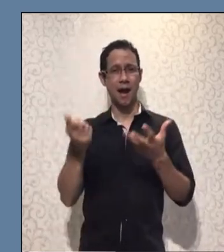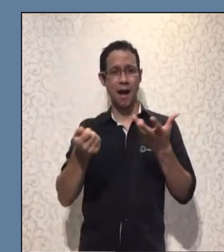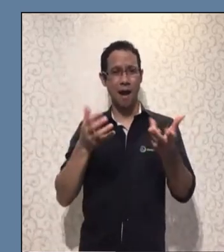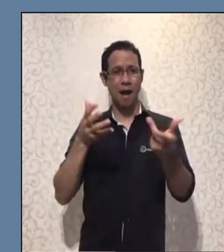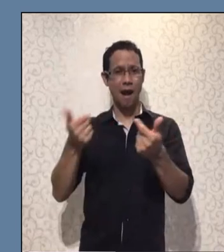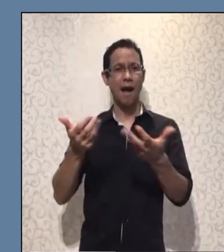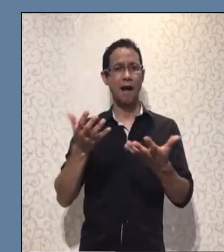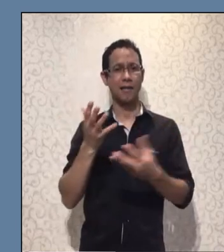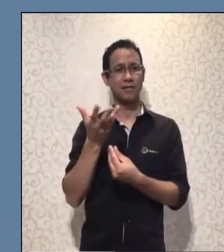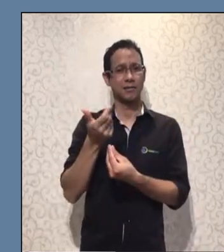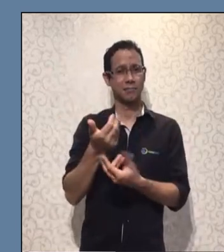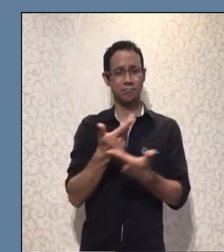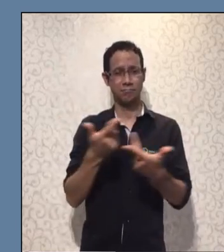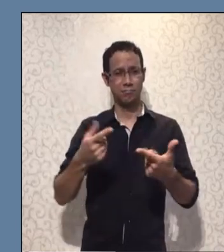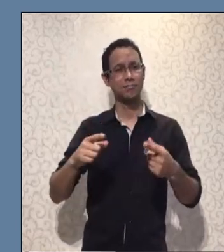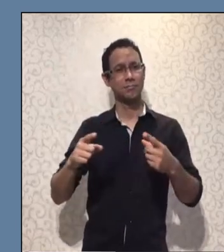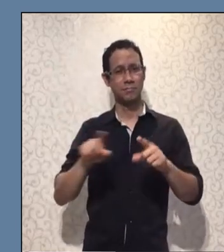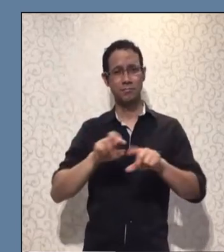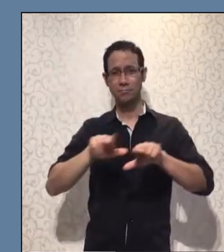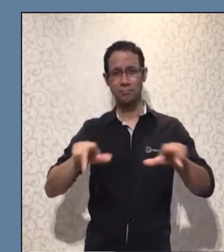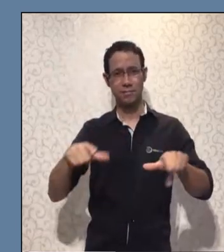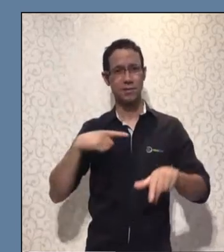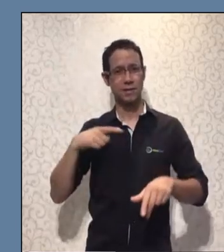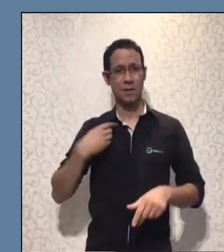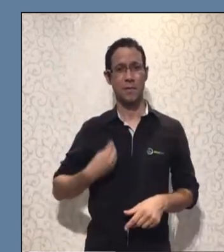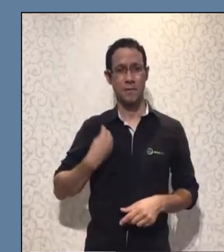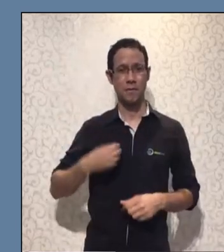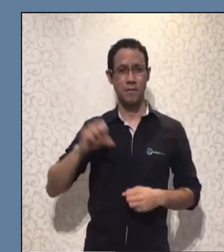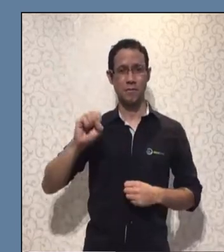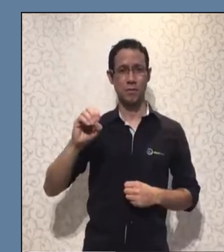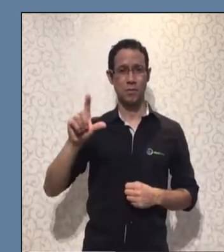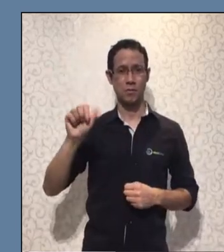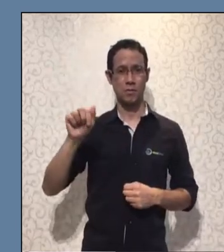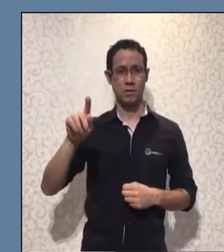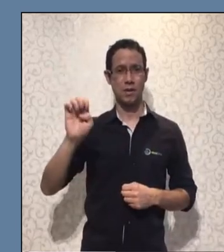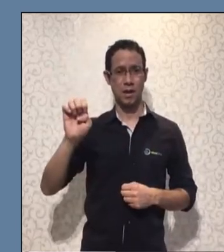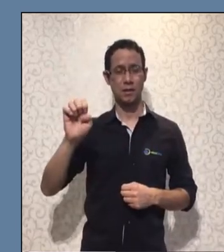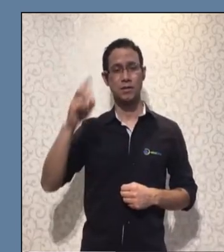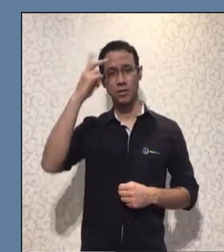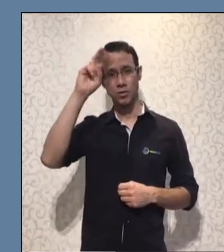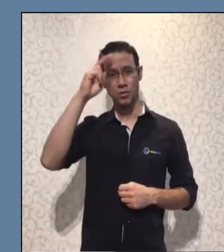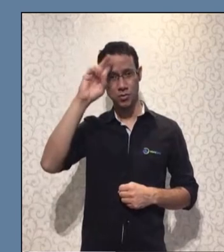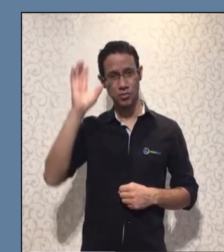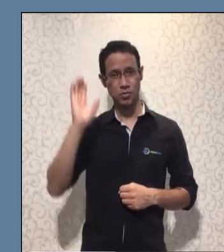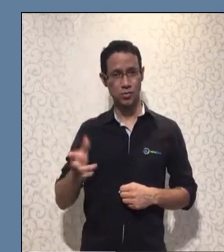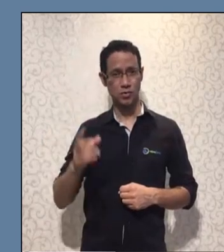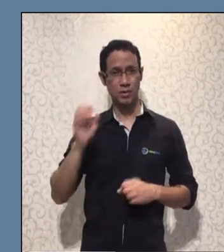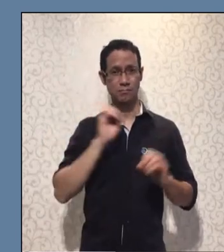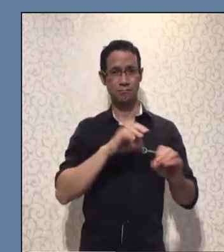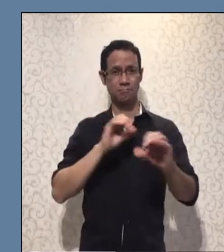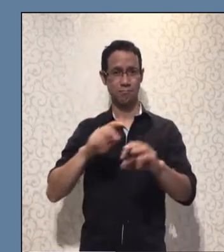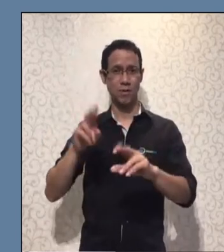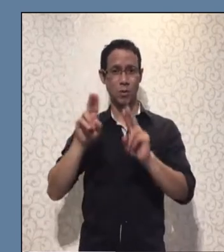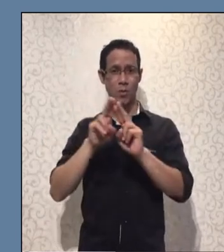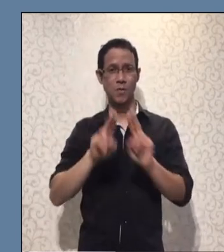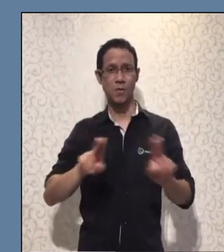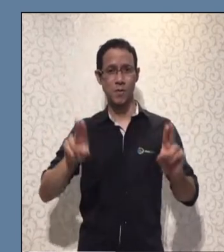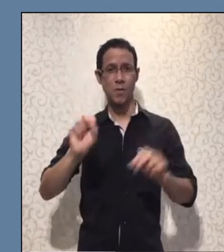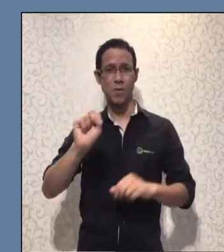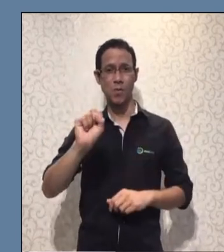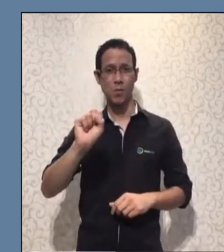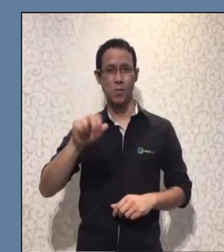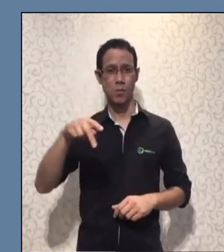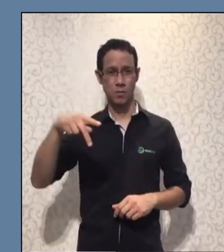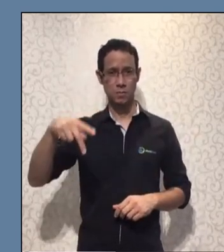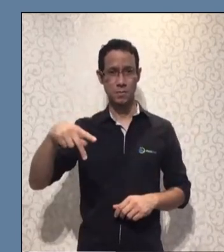com a presença de Solange Ferraz de Lima. Solange é historiadora, docente da Universidade de São Paulo, no Museu Paulista, o